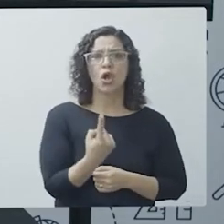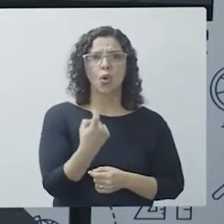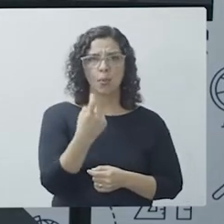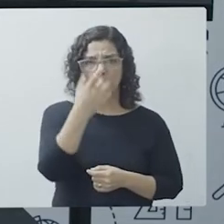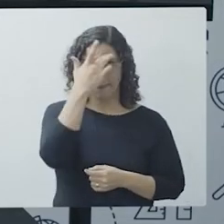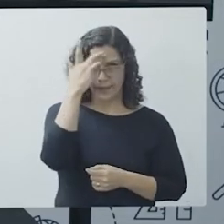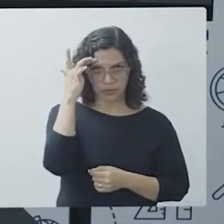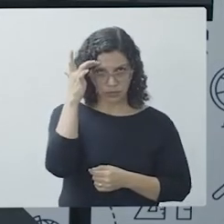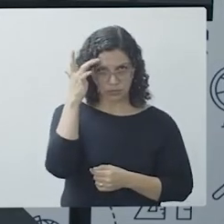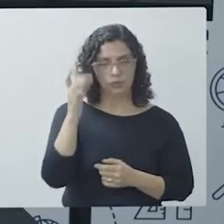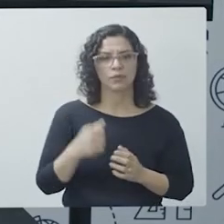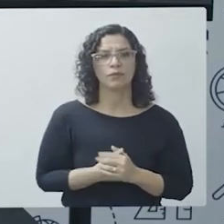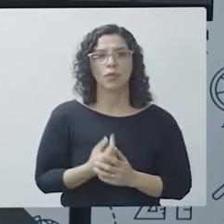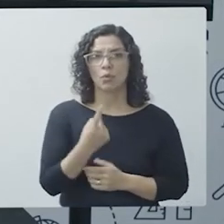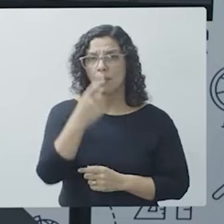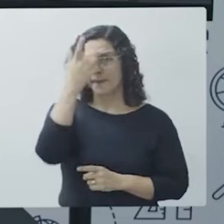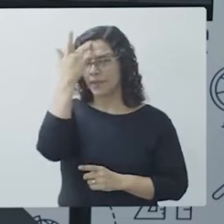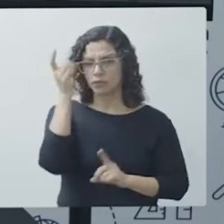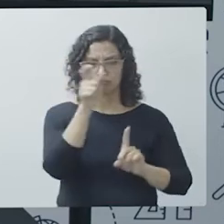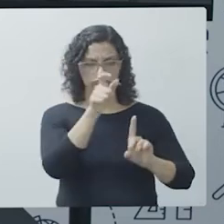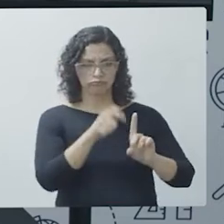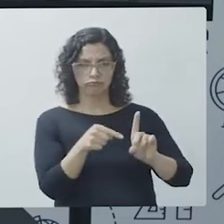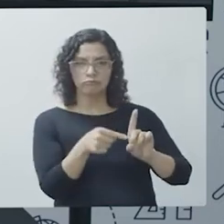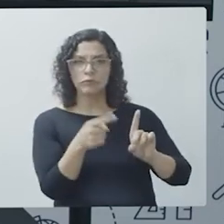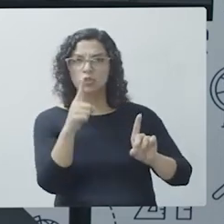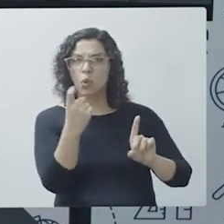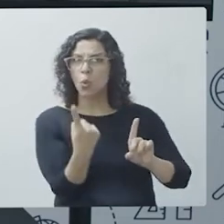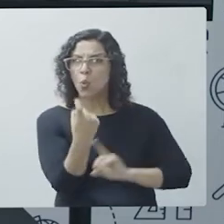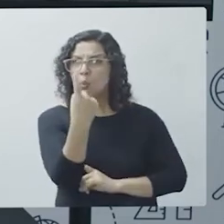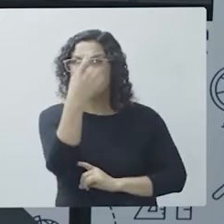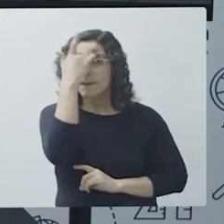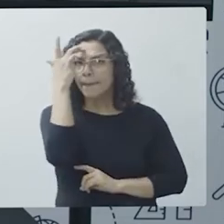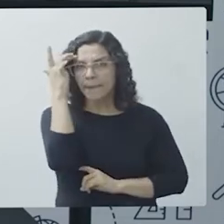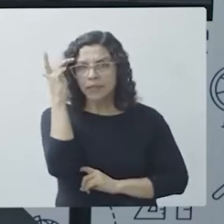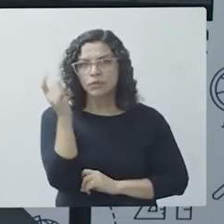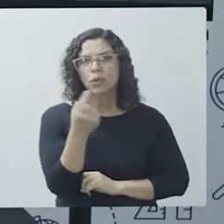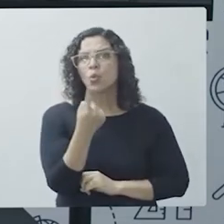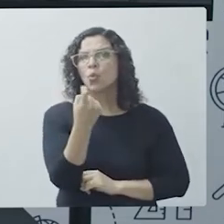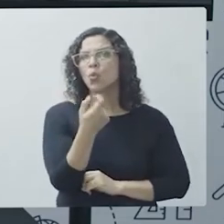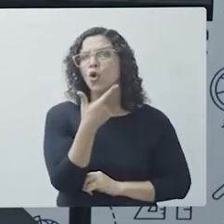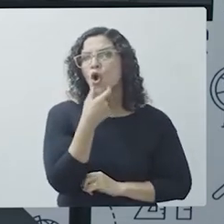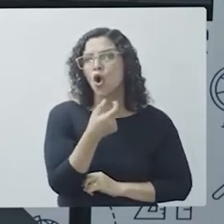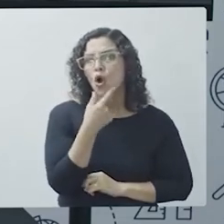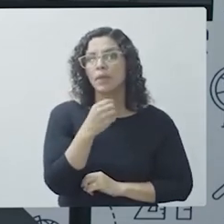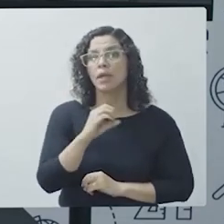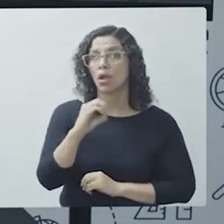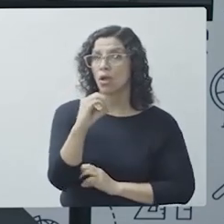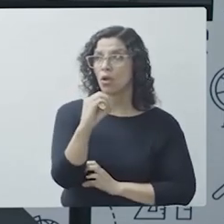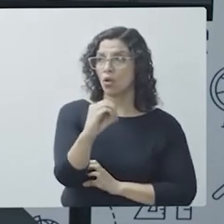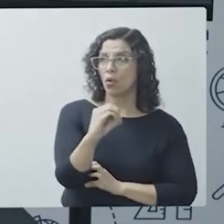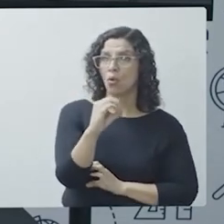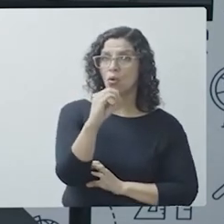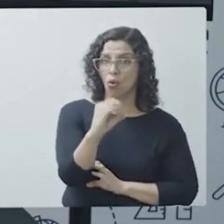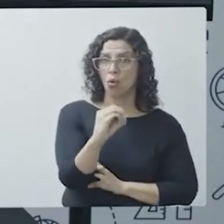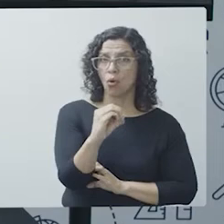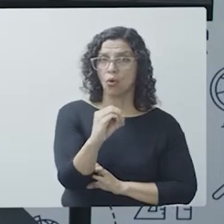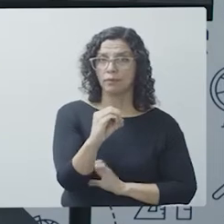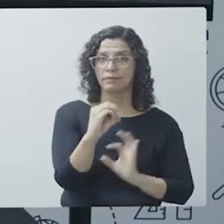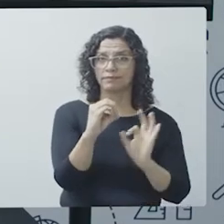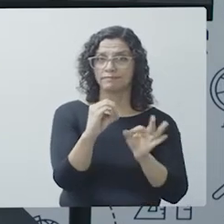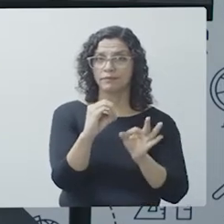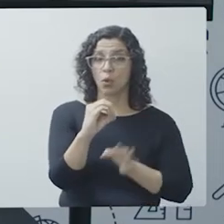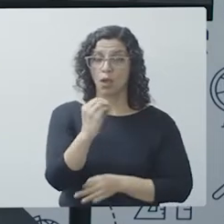só um personagem aqui nessa imagem, só um dos homens, eu falaria que seria